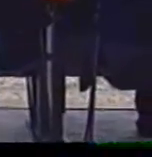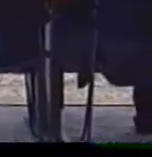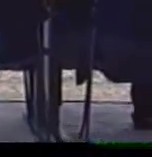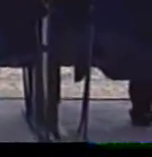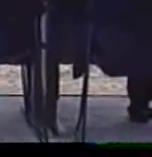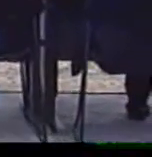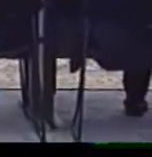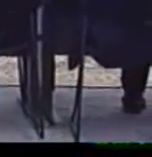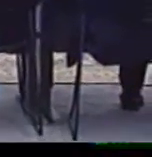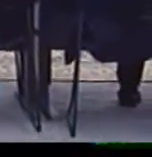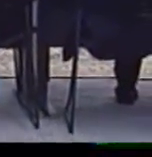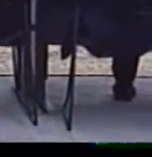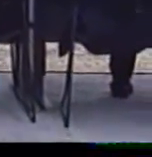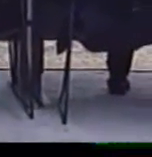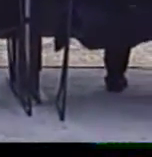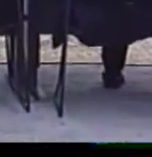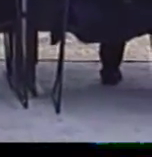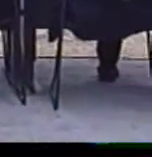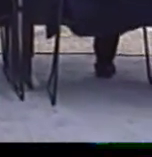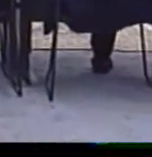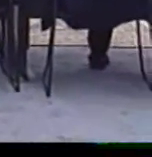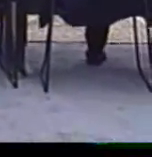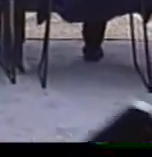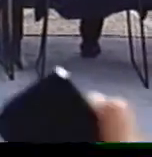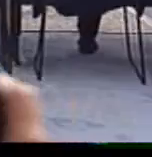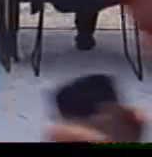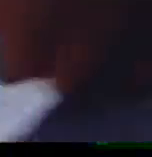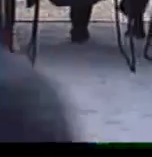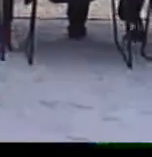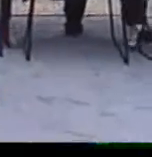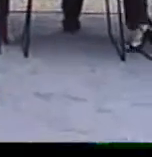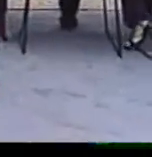de 30 minutos, oportunidade para os dois